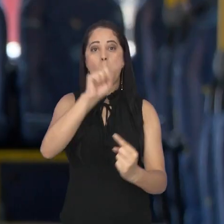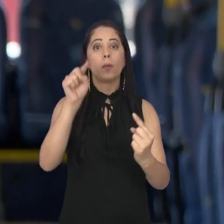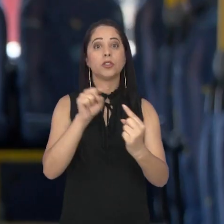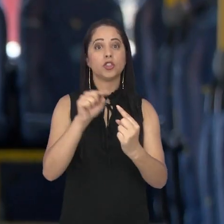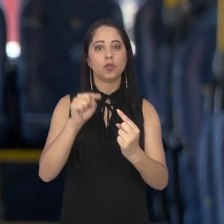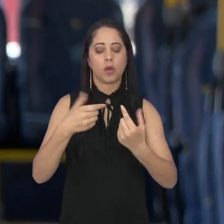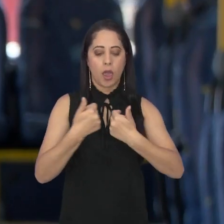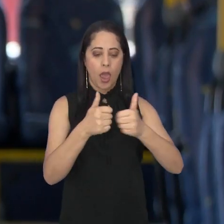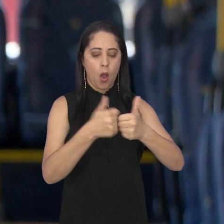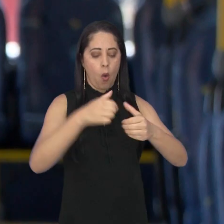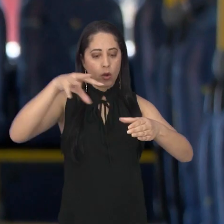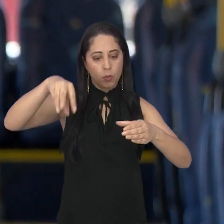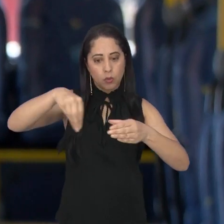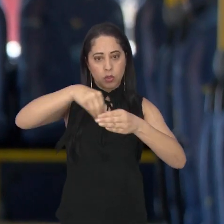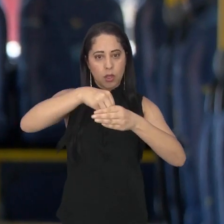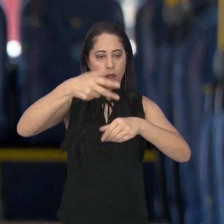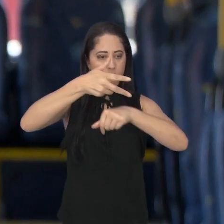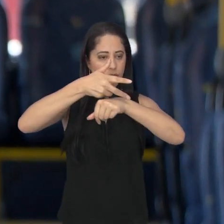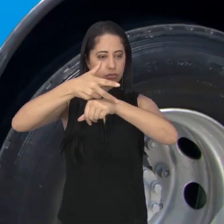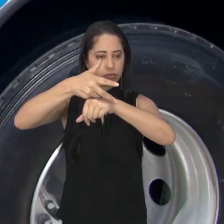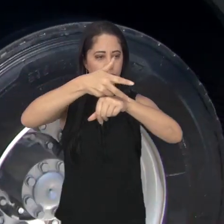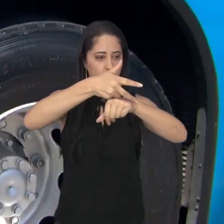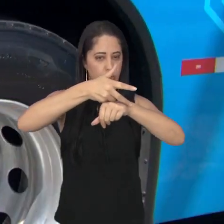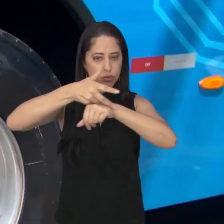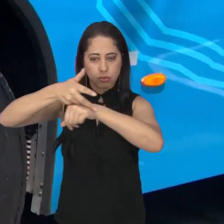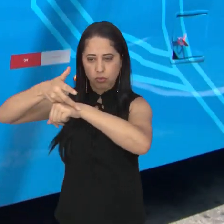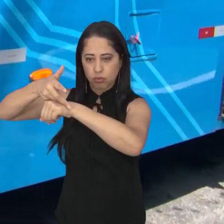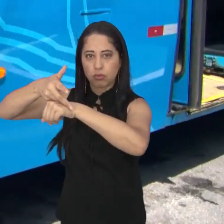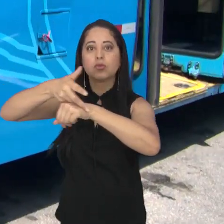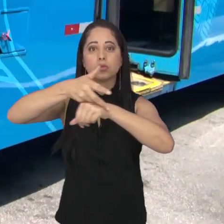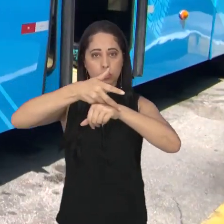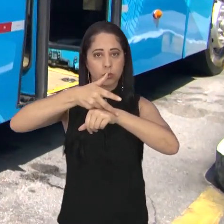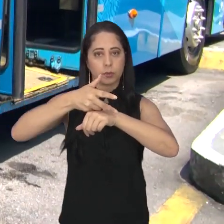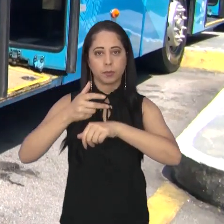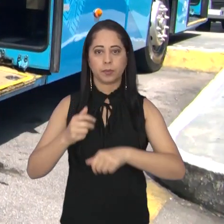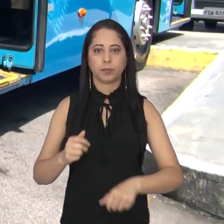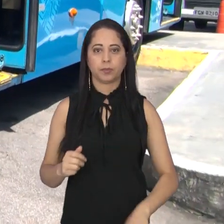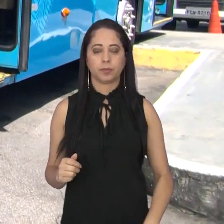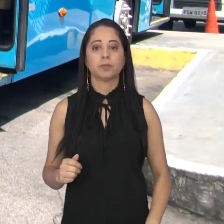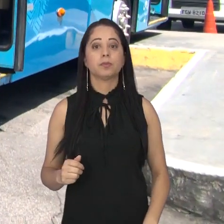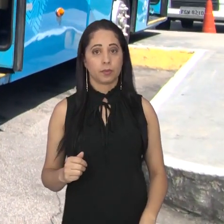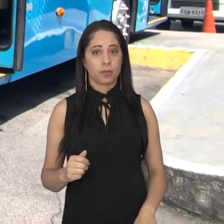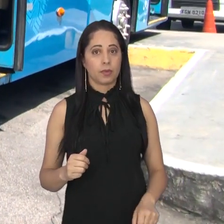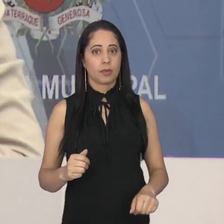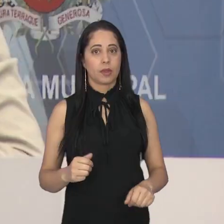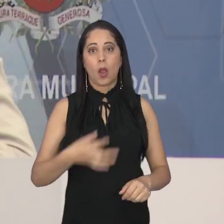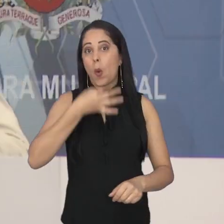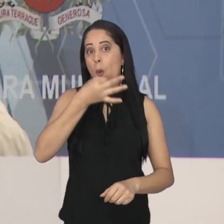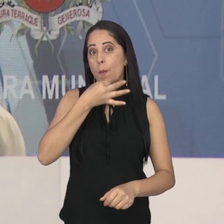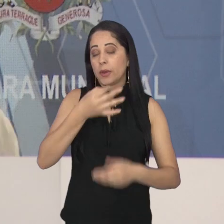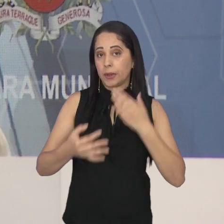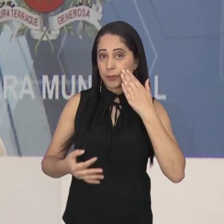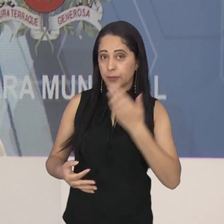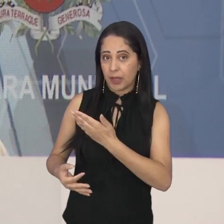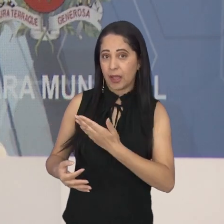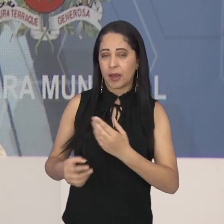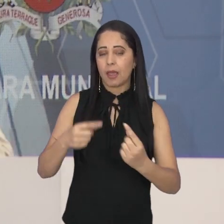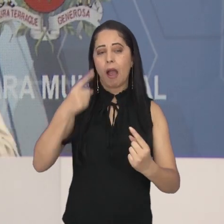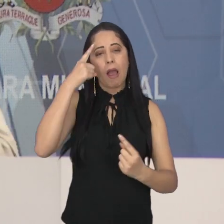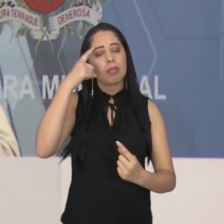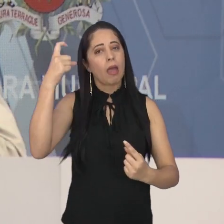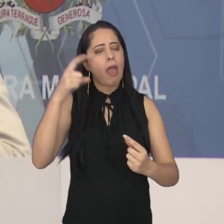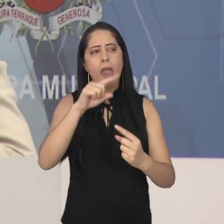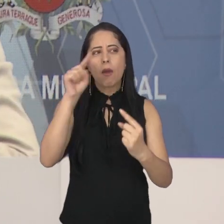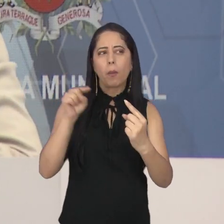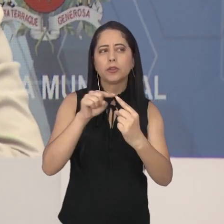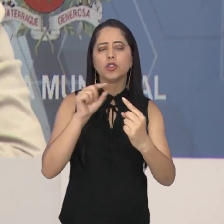a instalação de câmeras de vigilância nos veículos de transporte coletivo de passageiros. De acordo com o parlamentar, a ideia